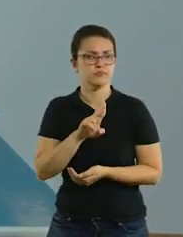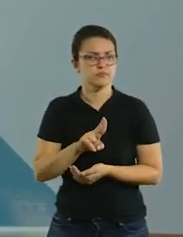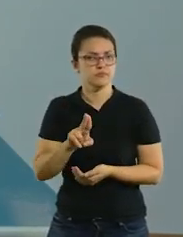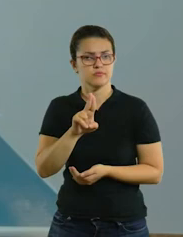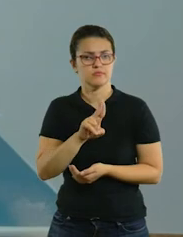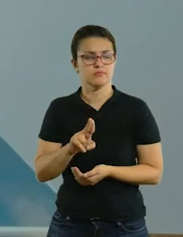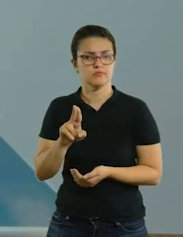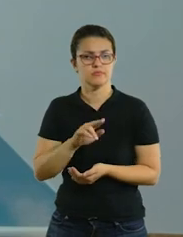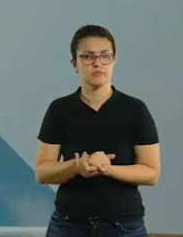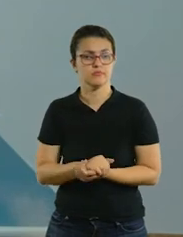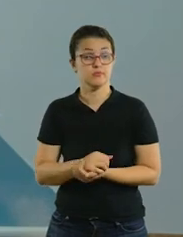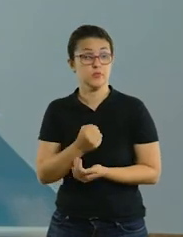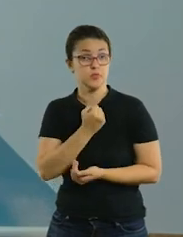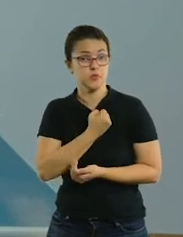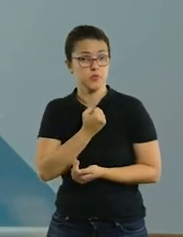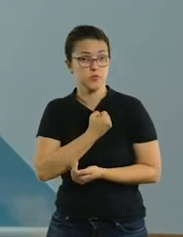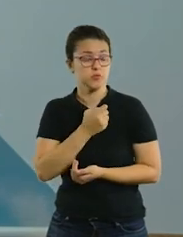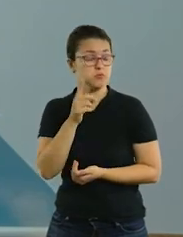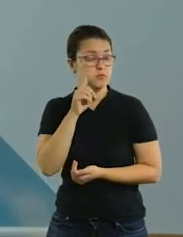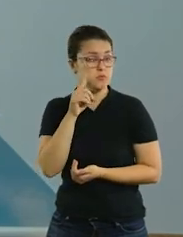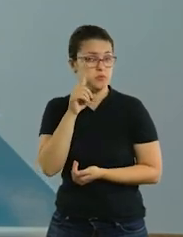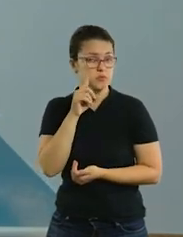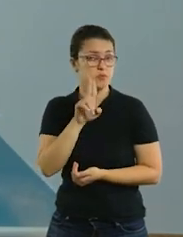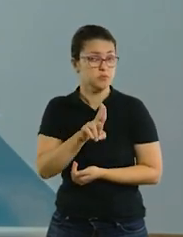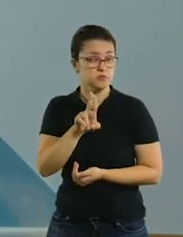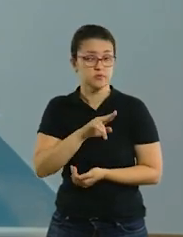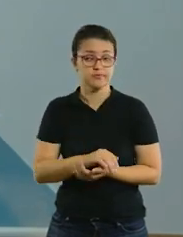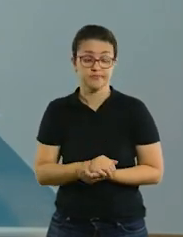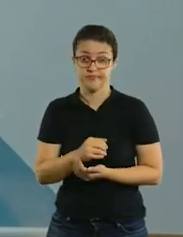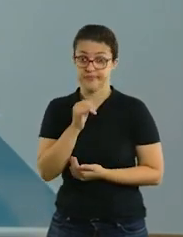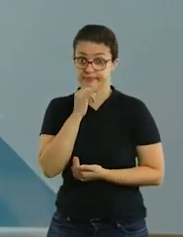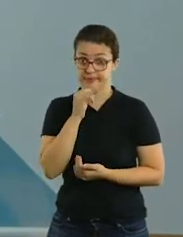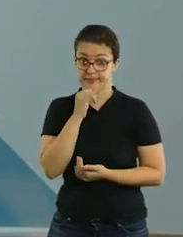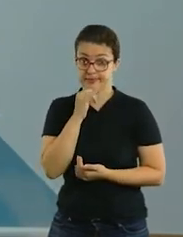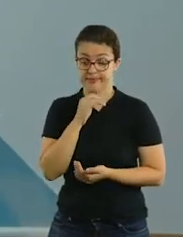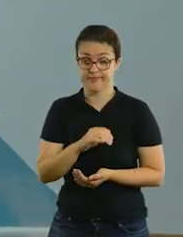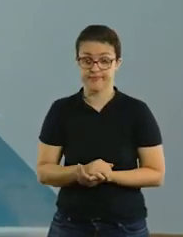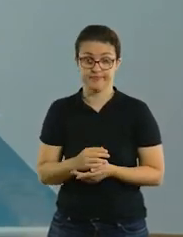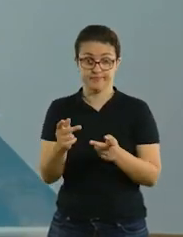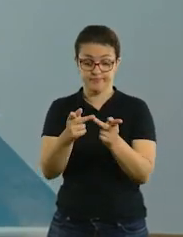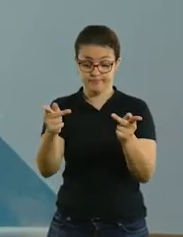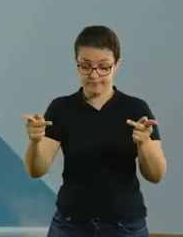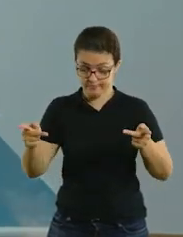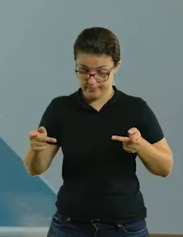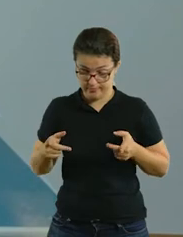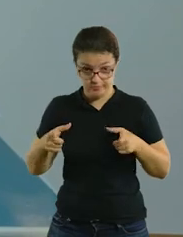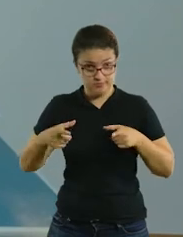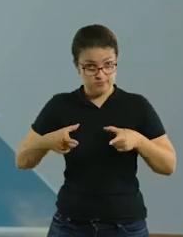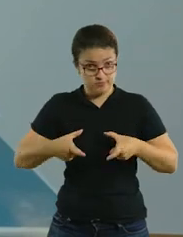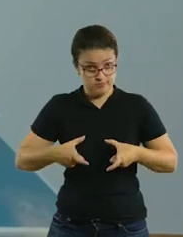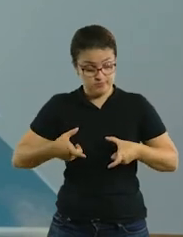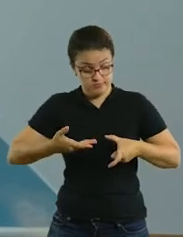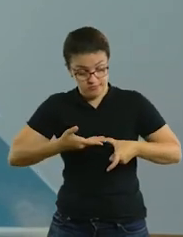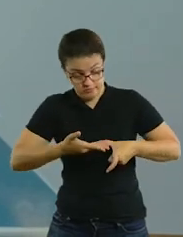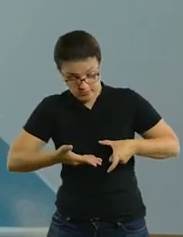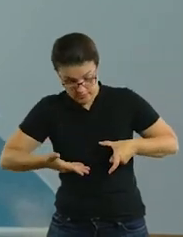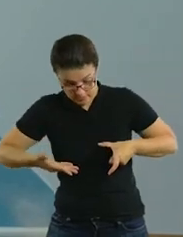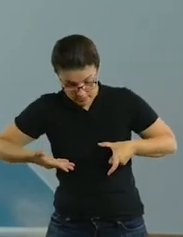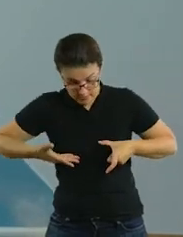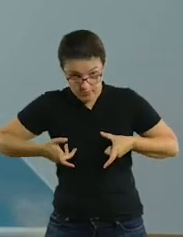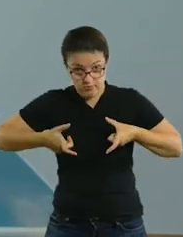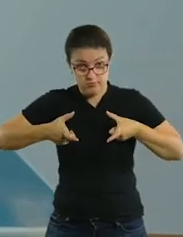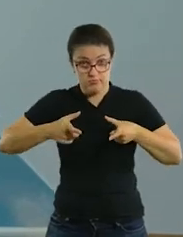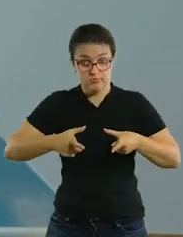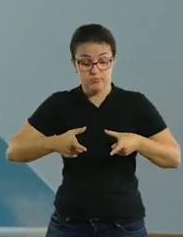esse número fracionado no nosso dia a dia. Por exemplo, eu tenho aqui uma pizza. Então, nós temos o